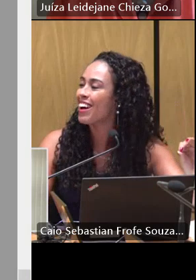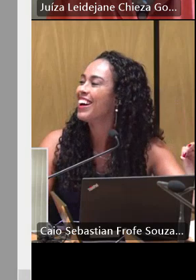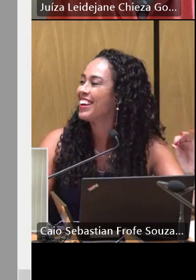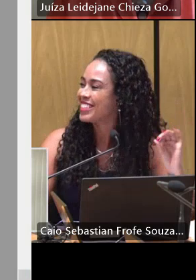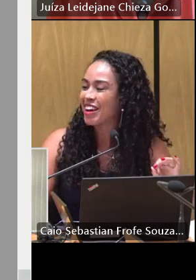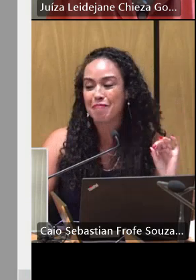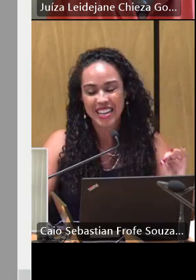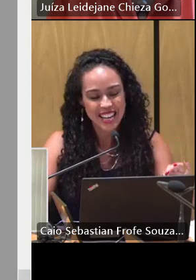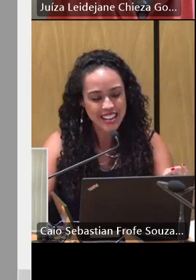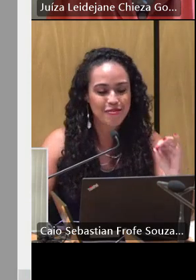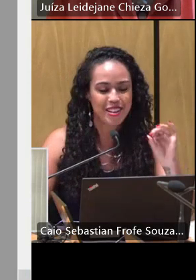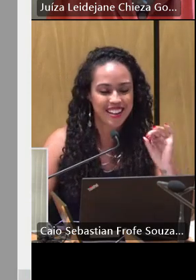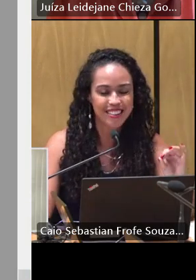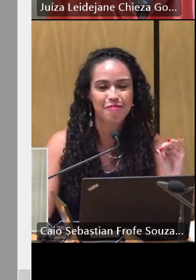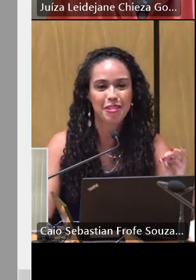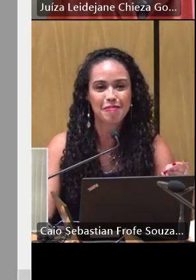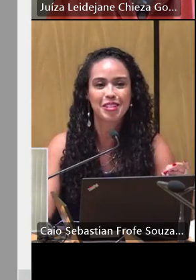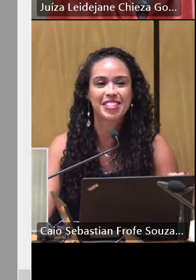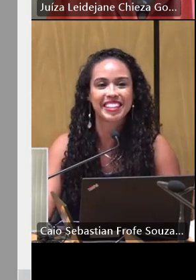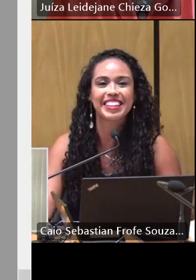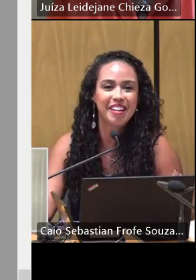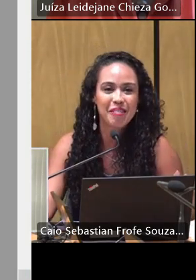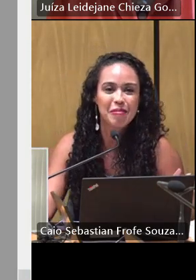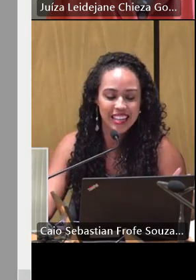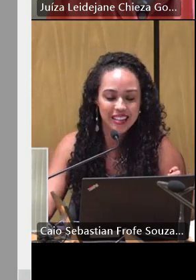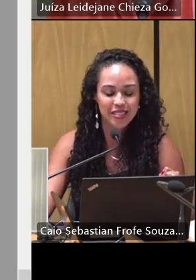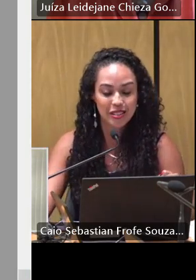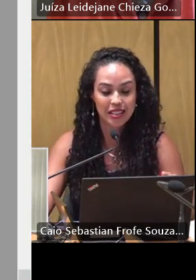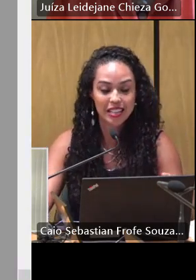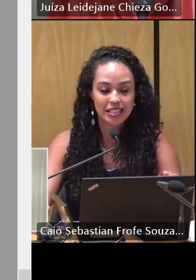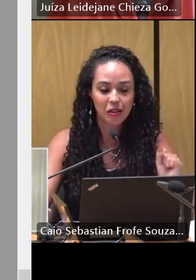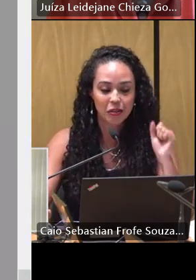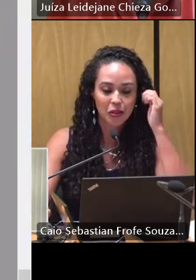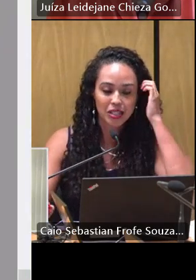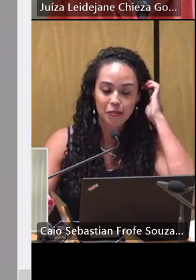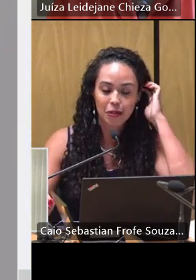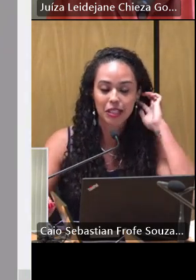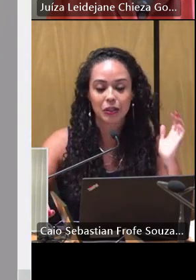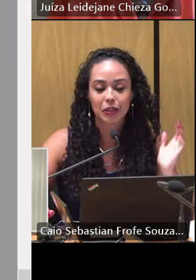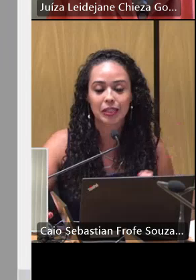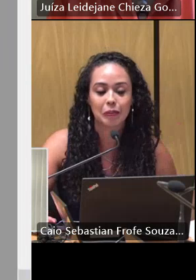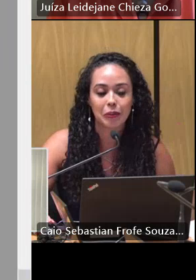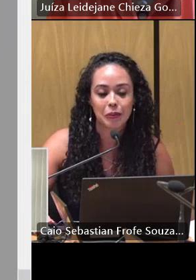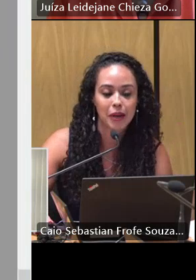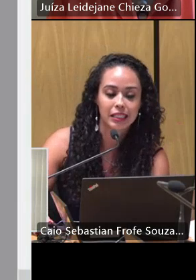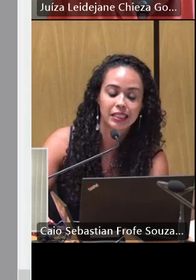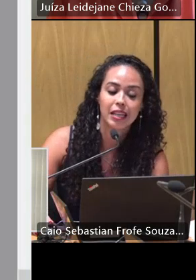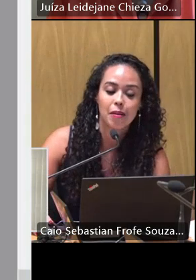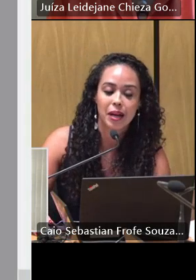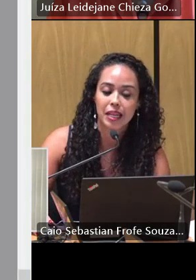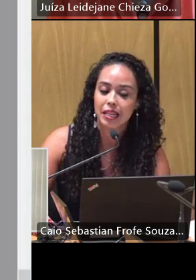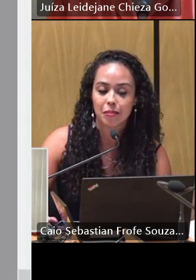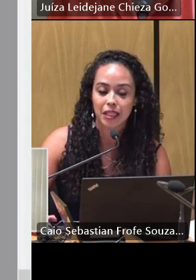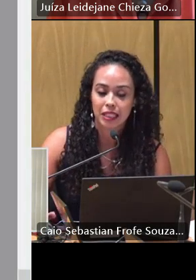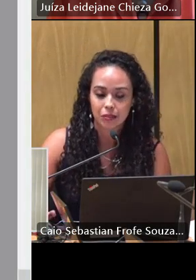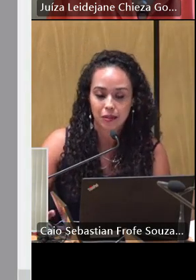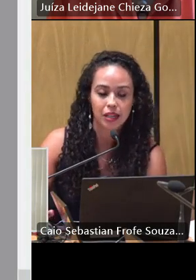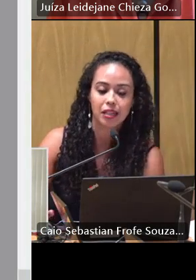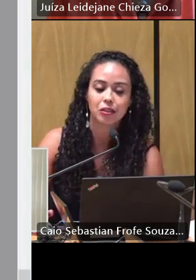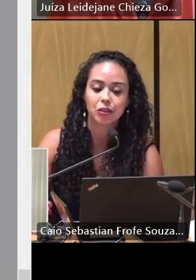para tirar o print para pelo menos tentar ler um pouquinho sobre desses autores né pra gente conhecer um pouco mais Pele Negra